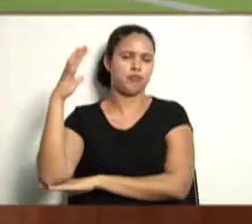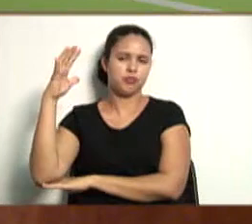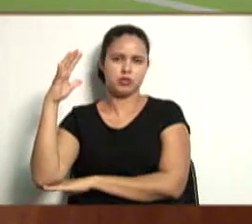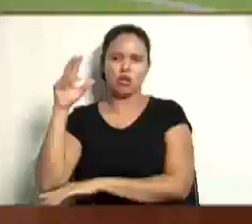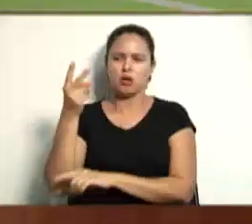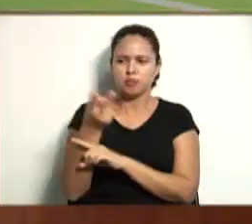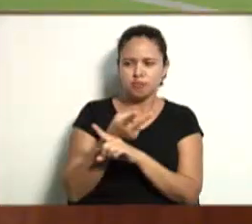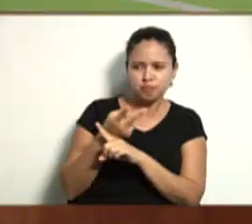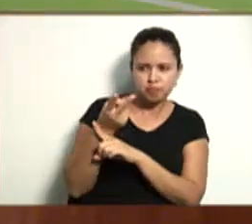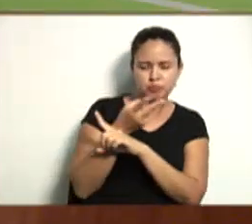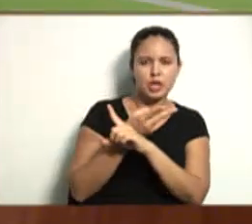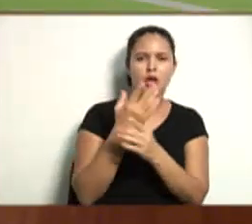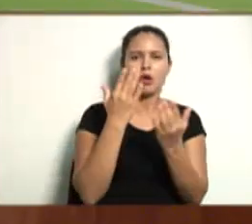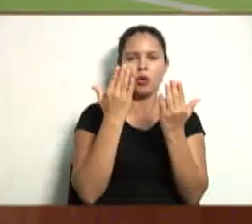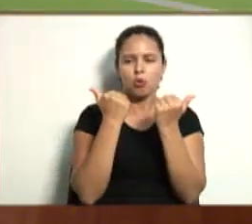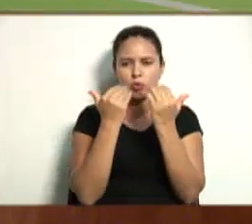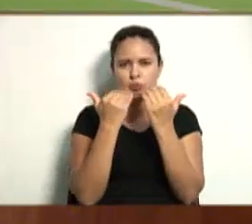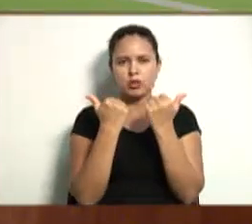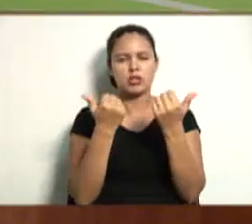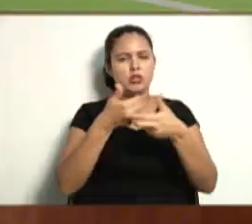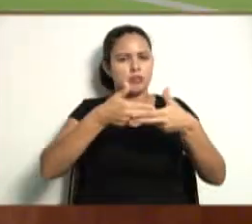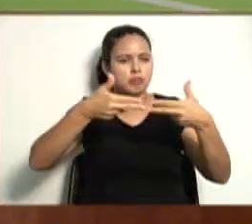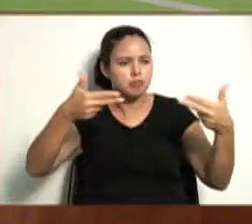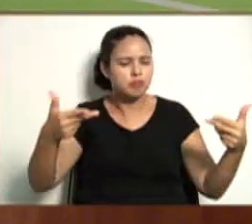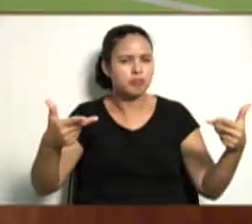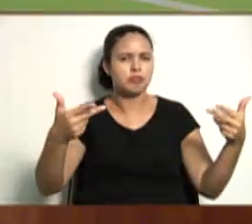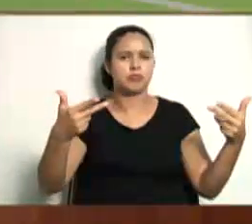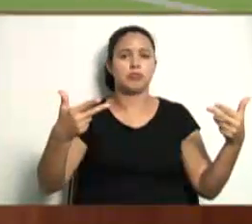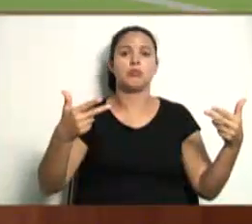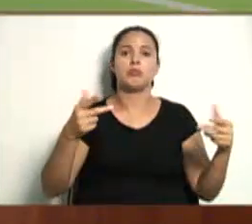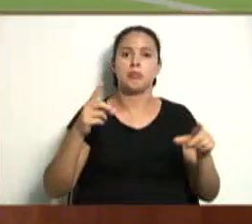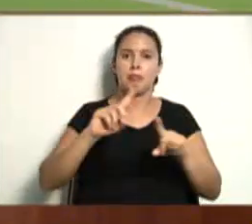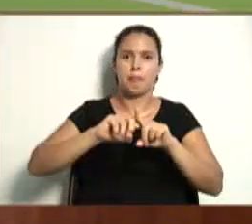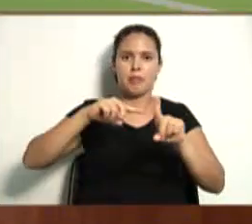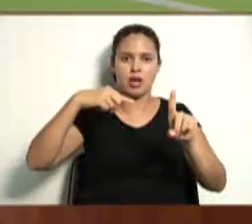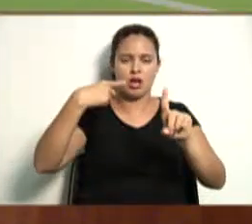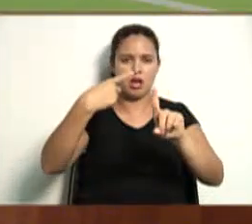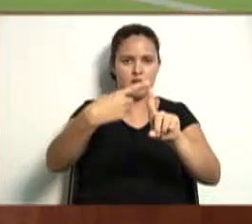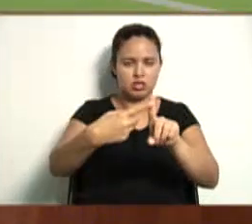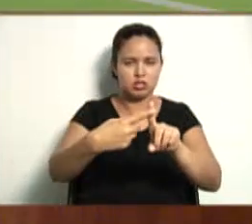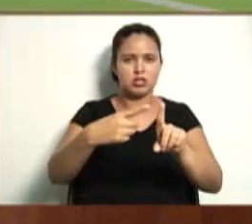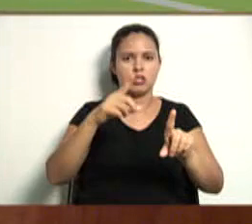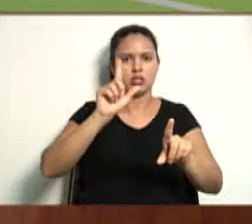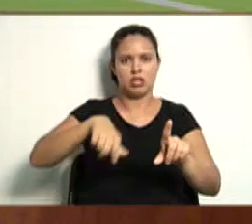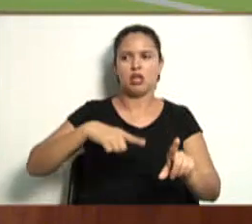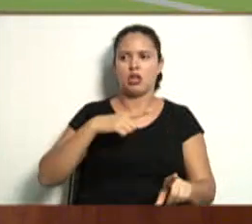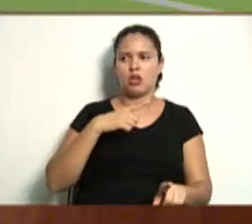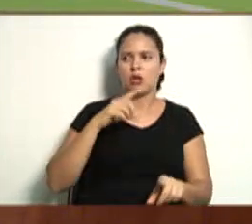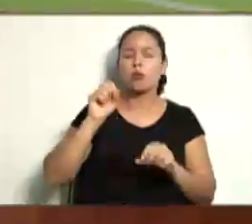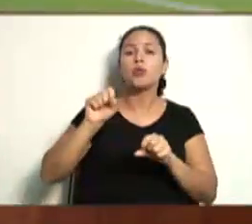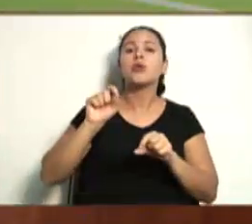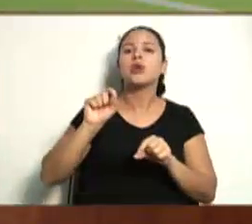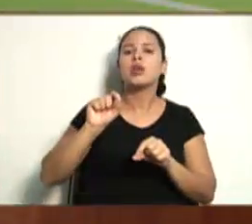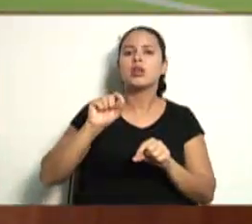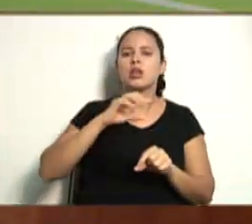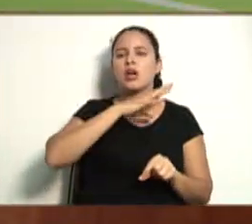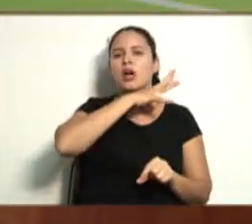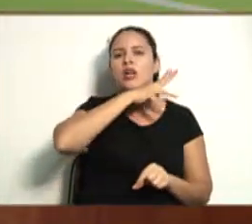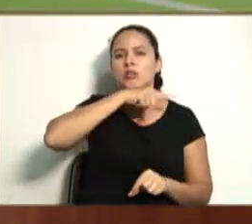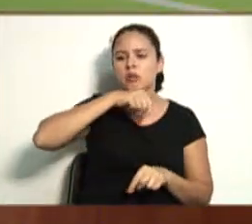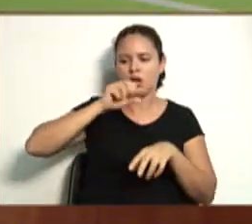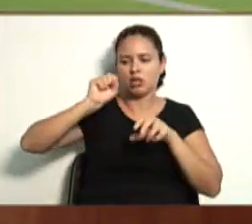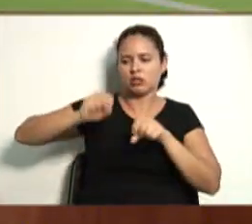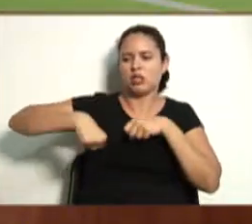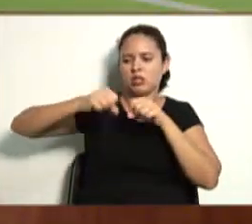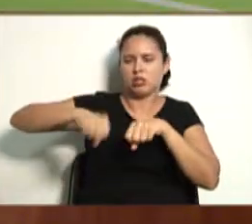e sobreviviam coletivamente. Mas eles eram perseguidos pelo tigre dente de sabre. O tigre